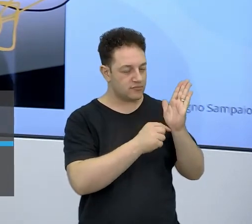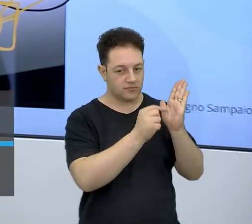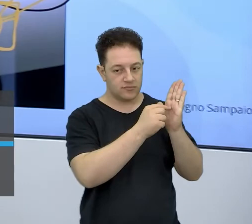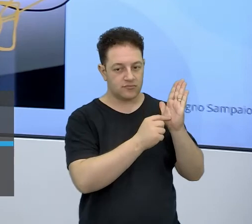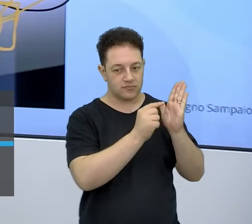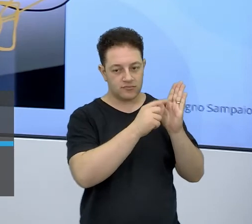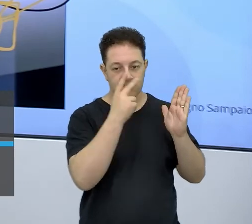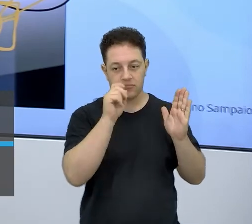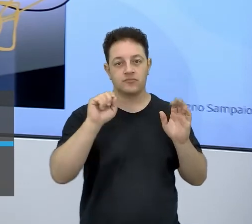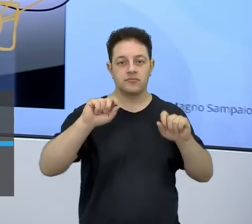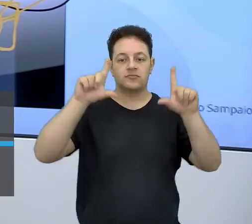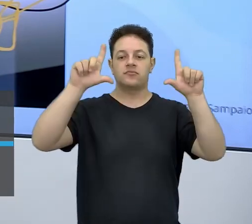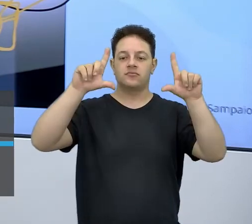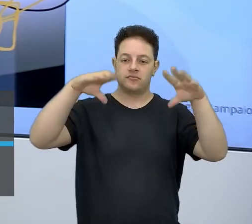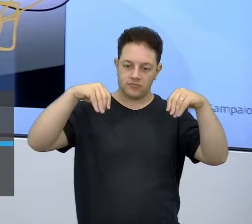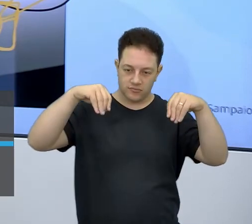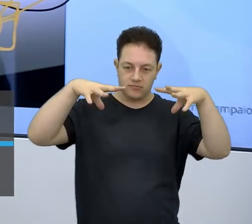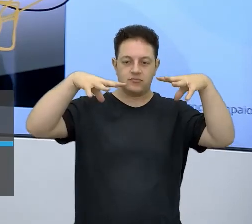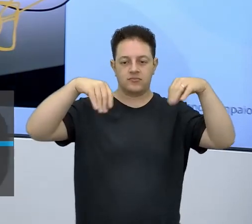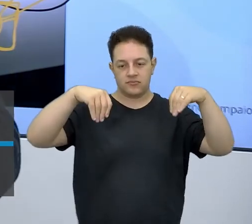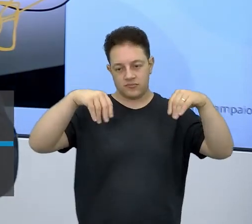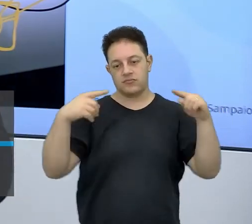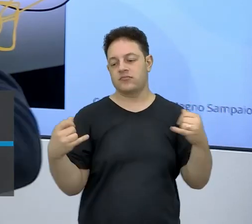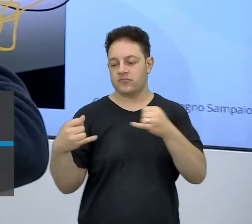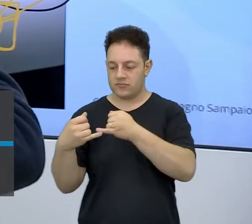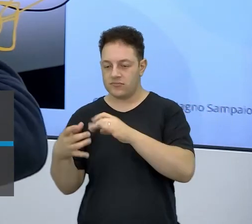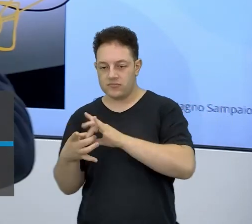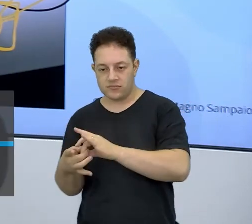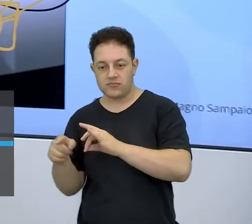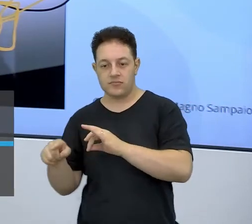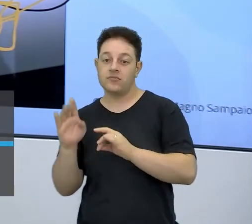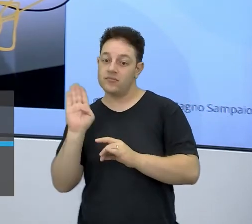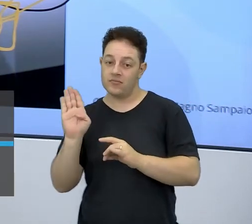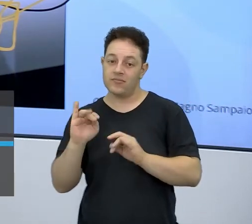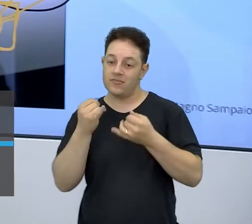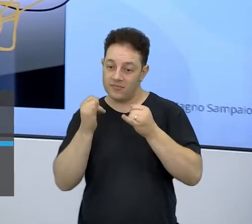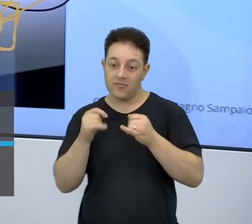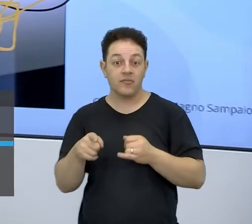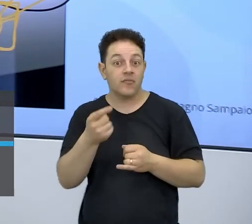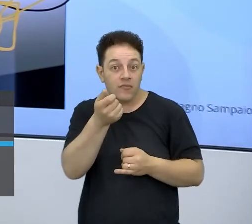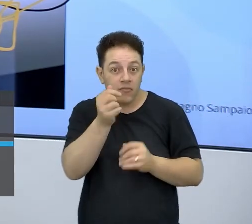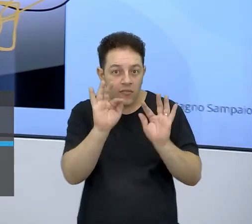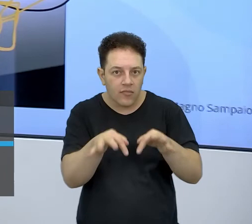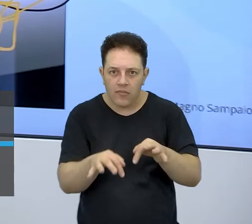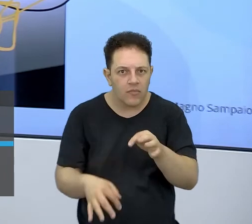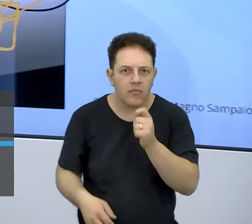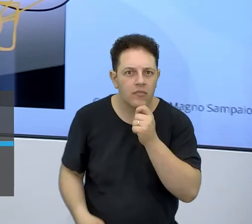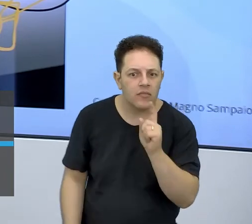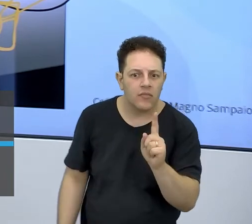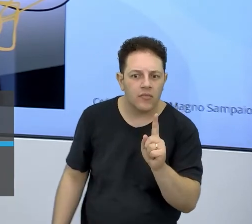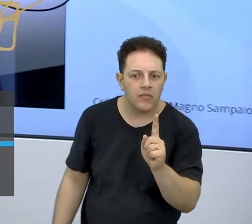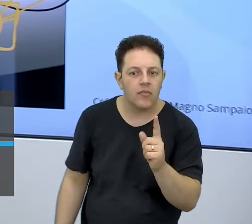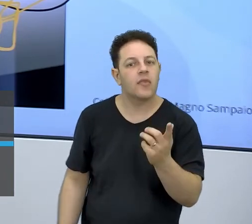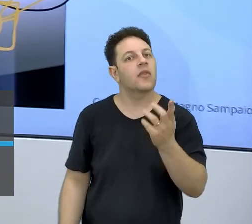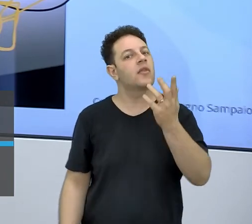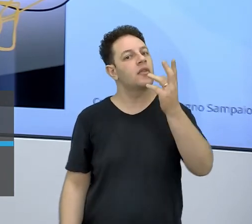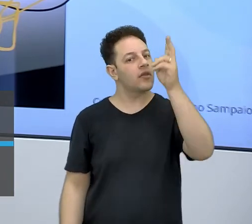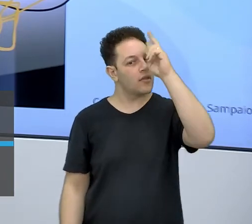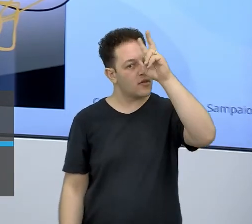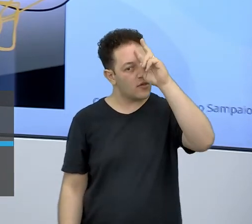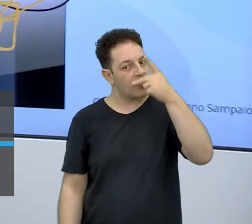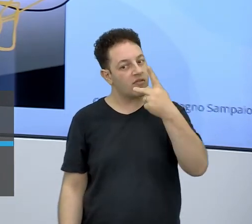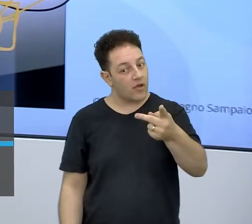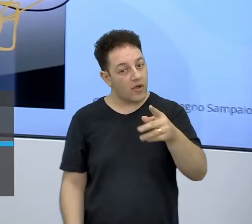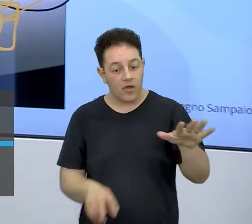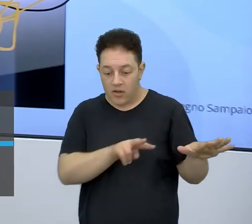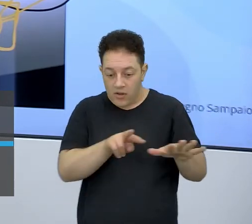e tal, que estão conectadas ali à bateria. Já deve estar finalizando esse projeto, ainda não? Mas eu falei para você que a gente